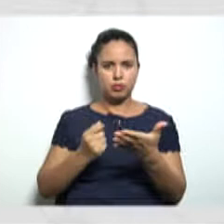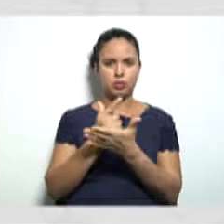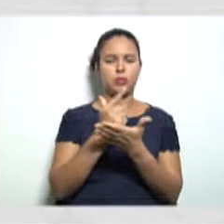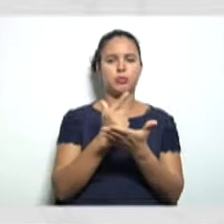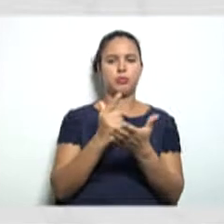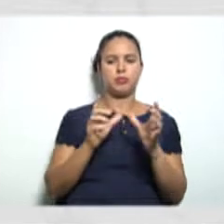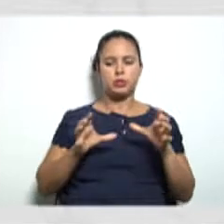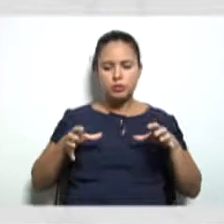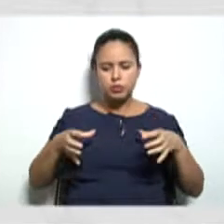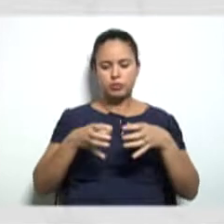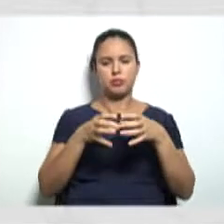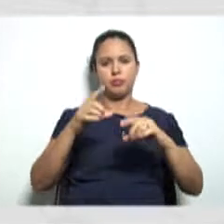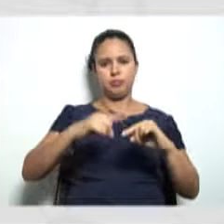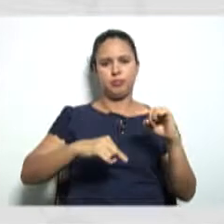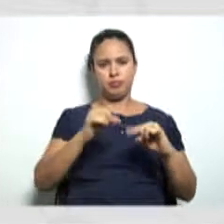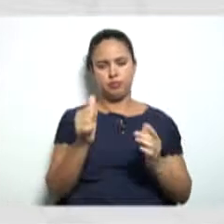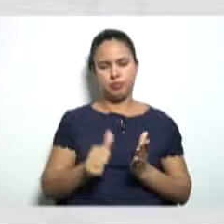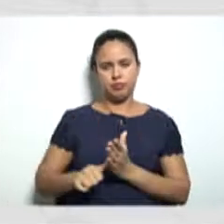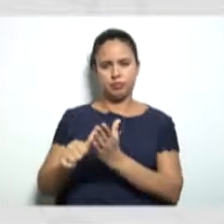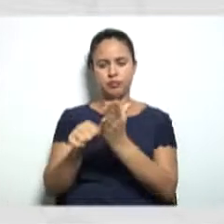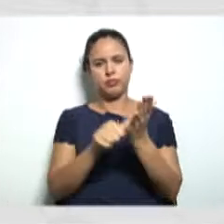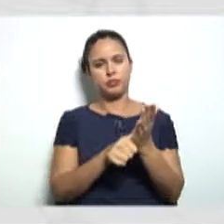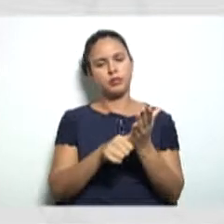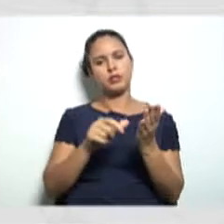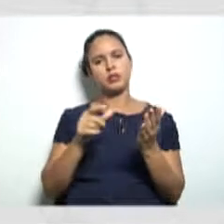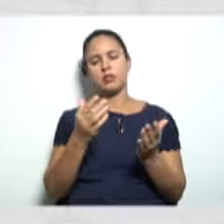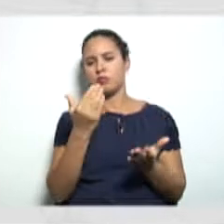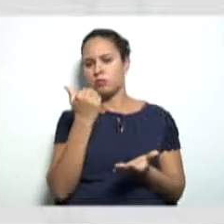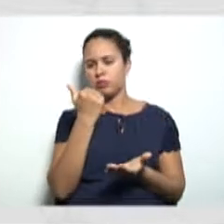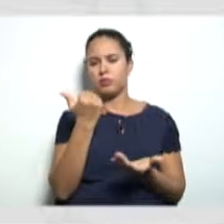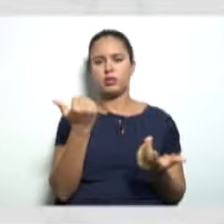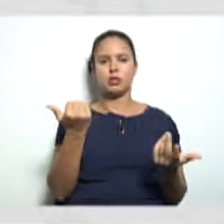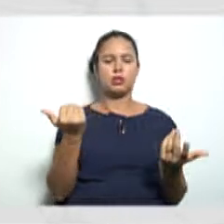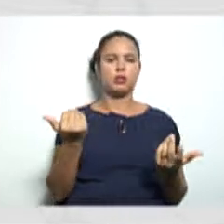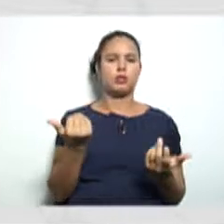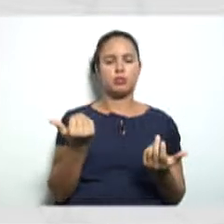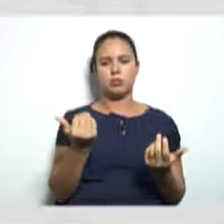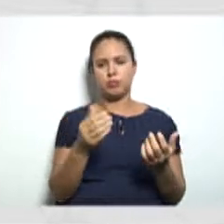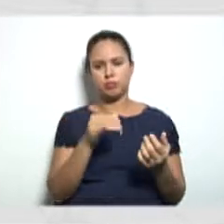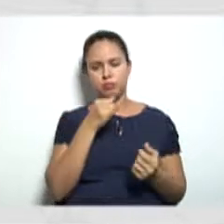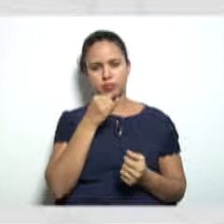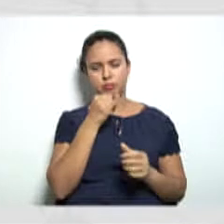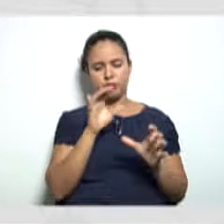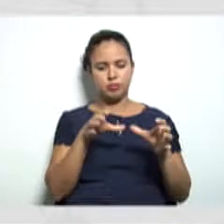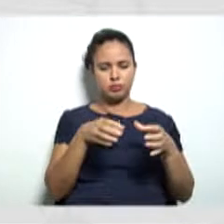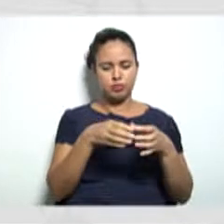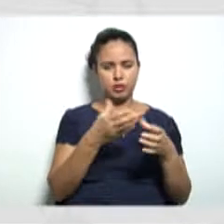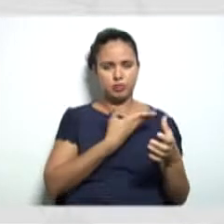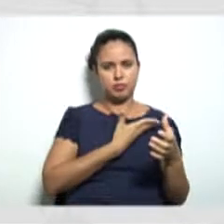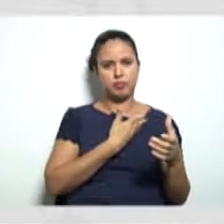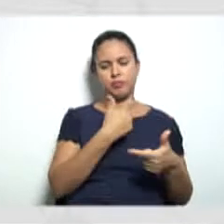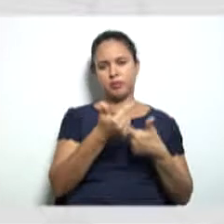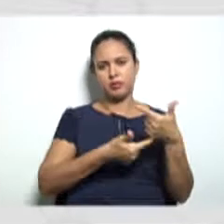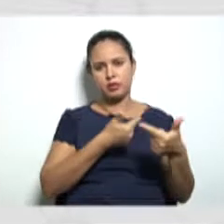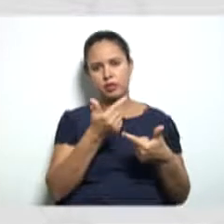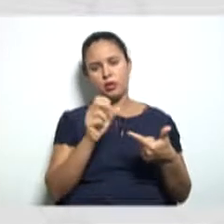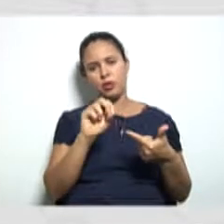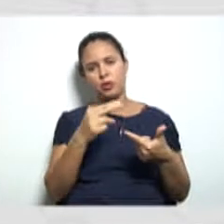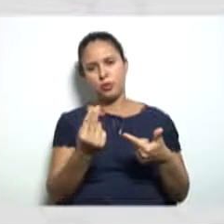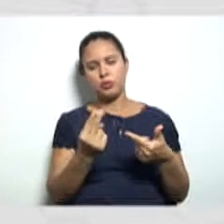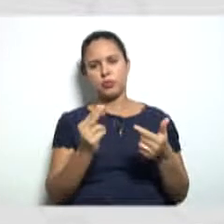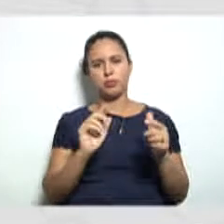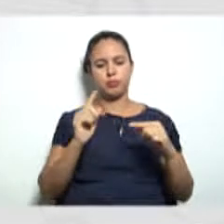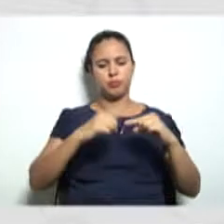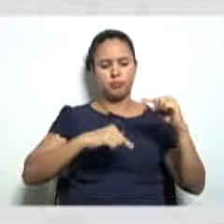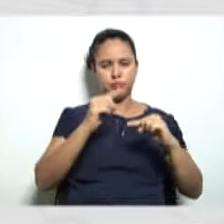seus cooperados. Podem ser produtos diversos, como alimentos para um grupo de colegas de trabalho, ou produtos específicos, como material de